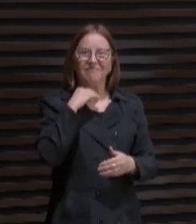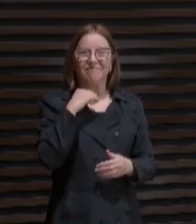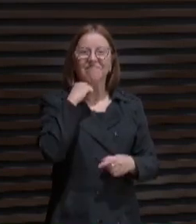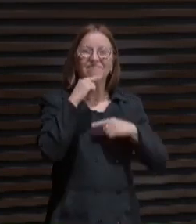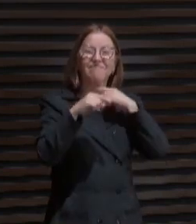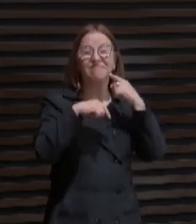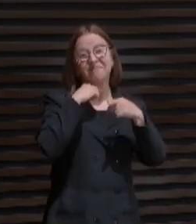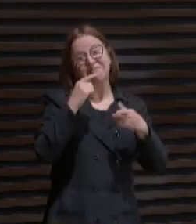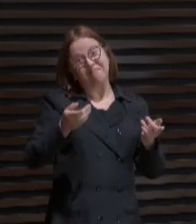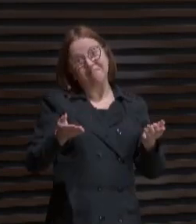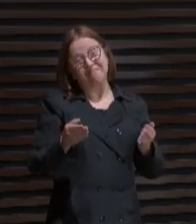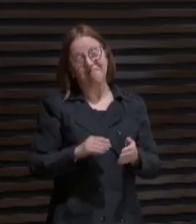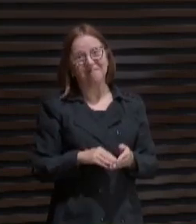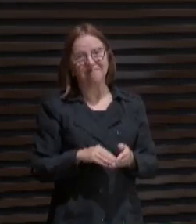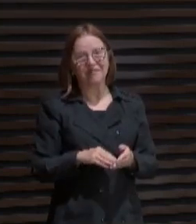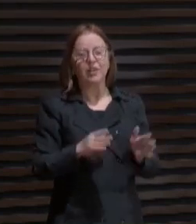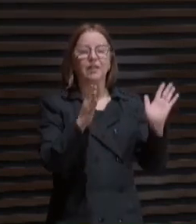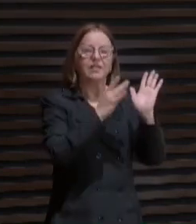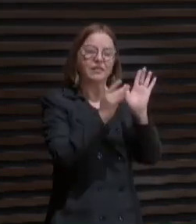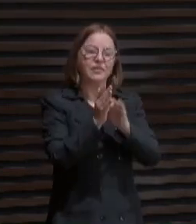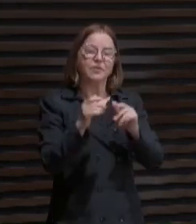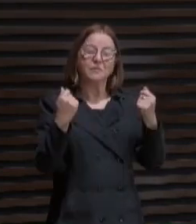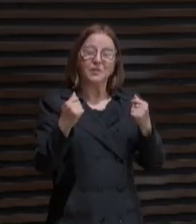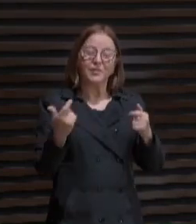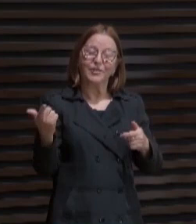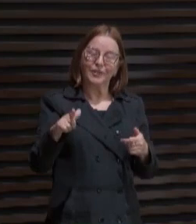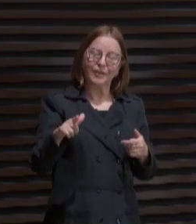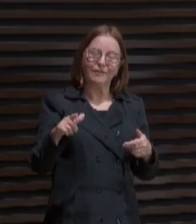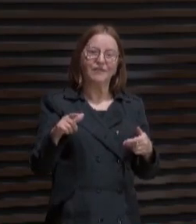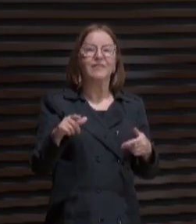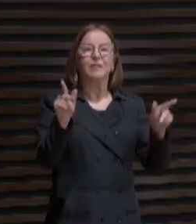Jesus precisou repetir aos discípulos: paz.